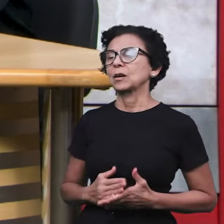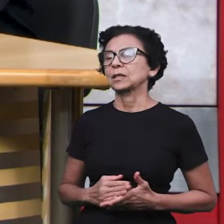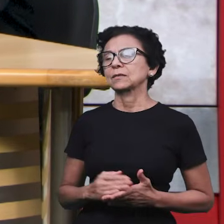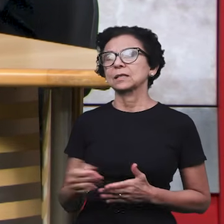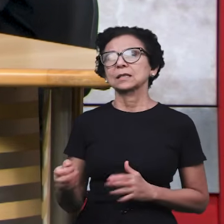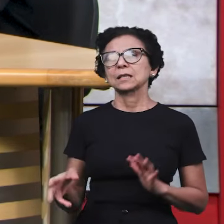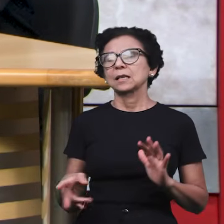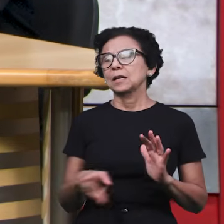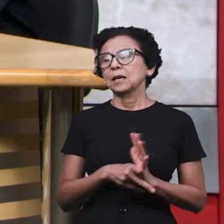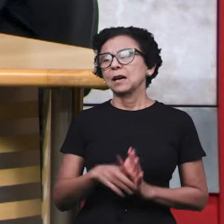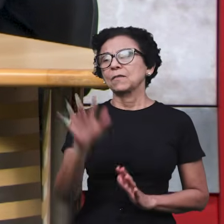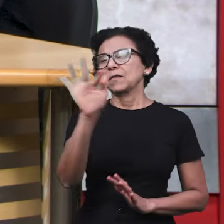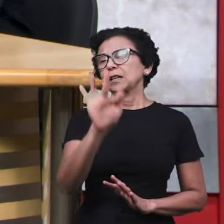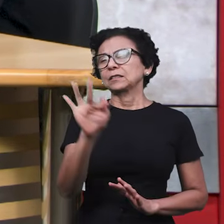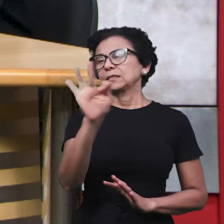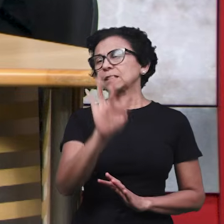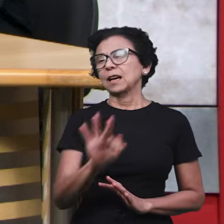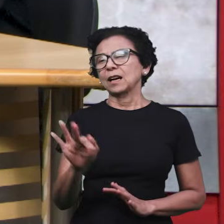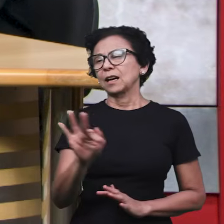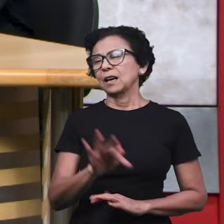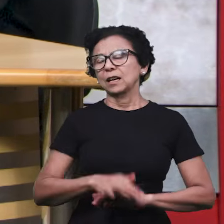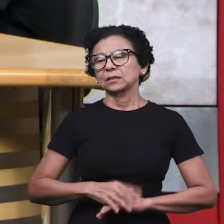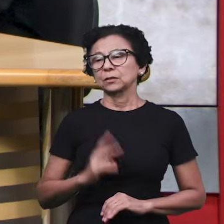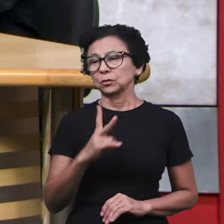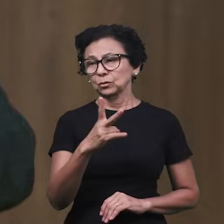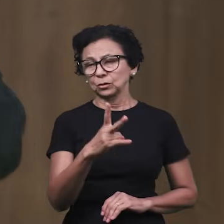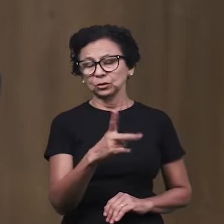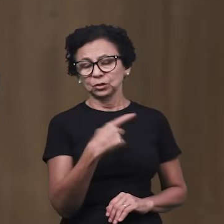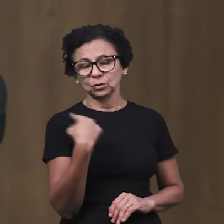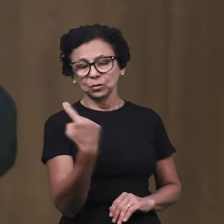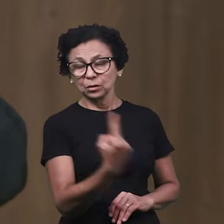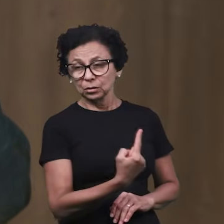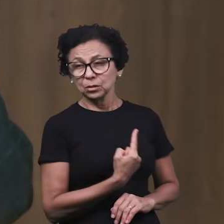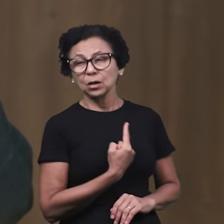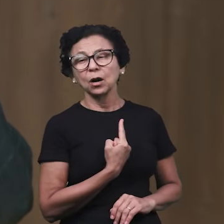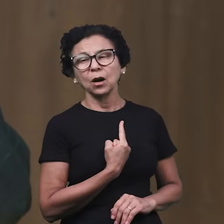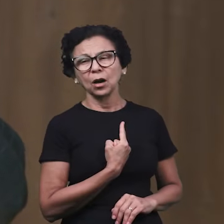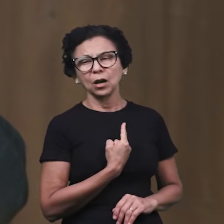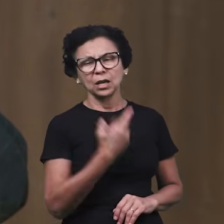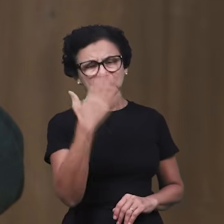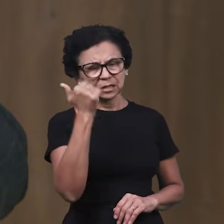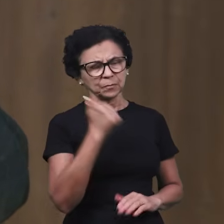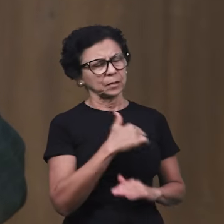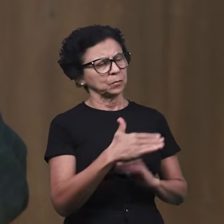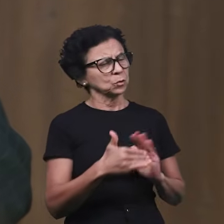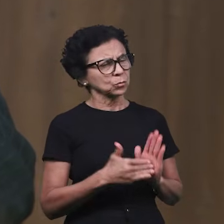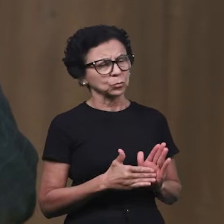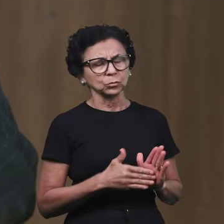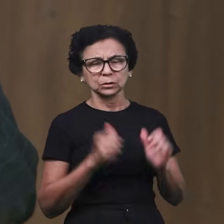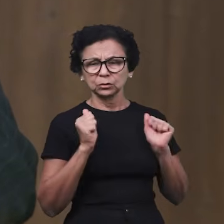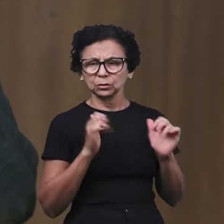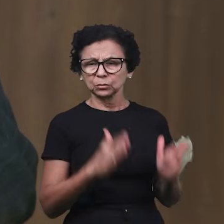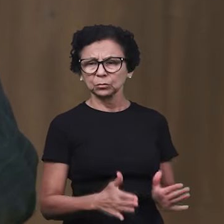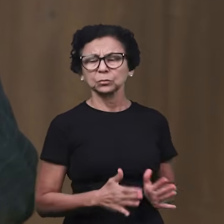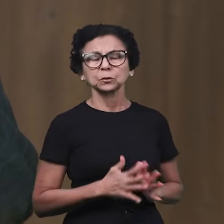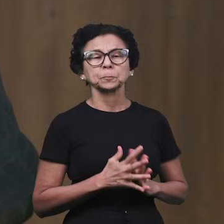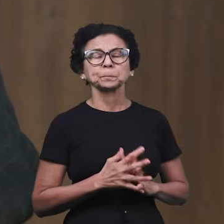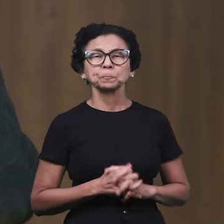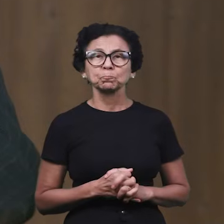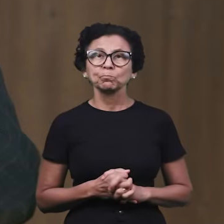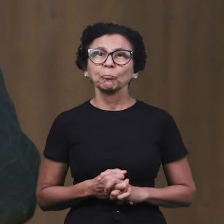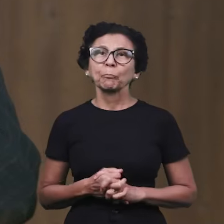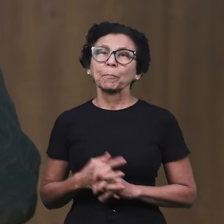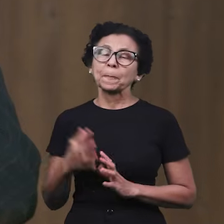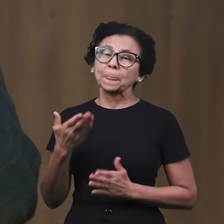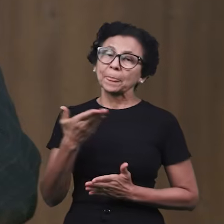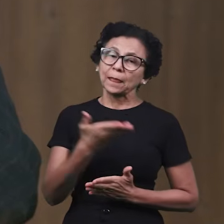universidade. E não, vamos conosco aqui. Nós aqui sabemos para onde a gente vai, o que a gente faz. E ele